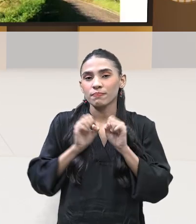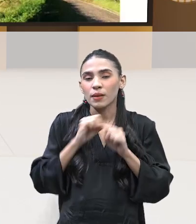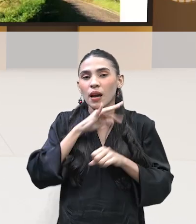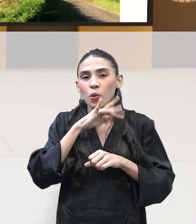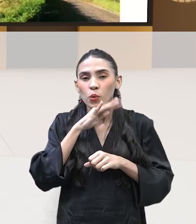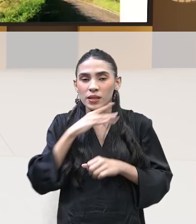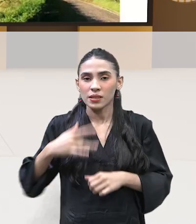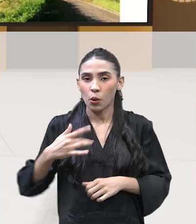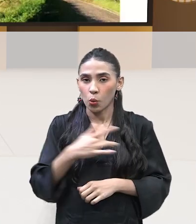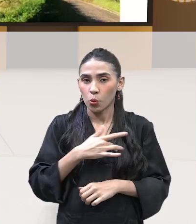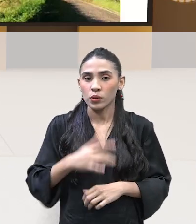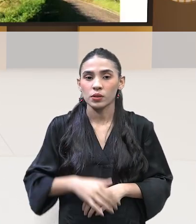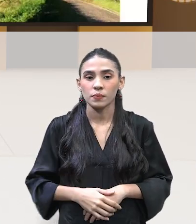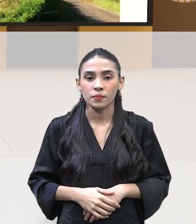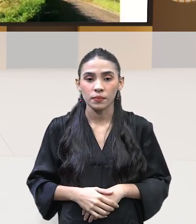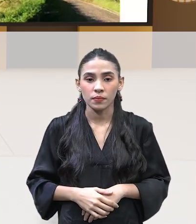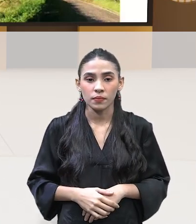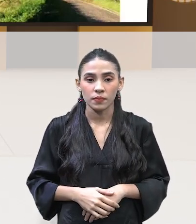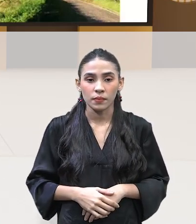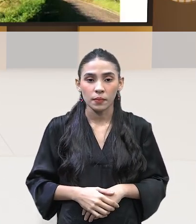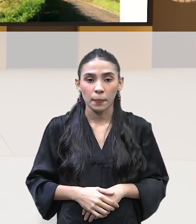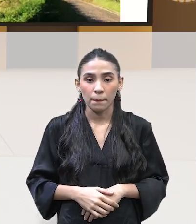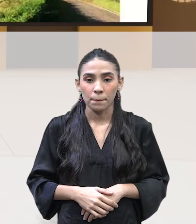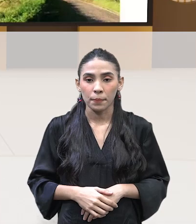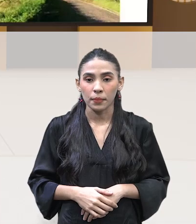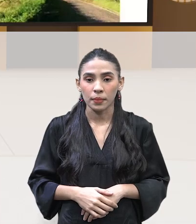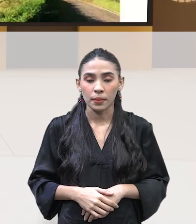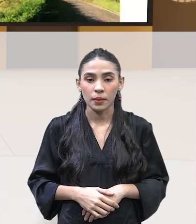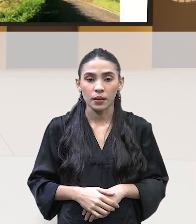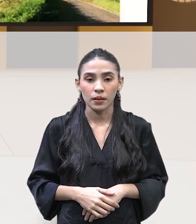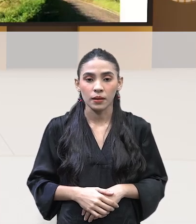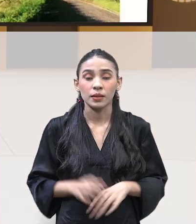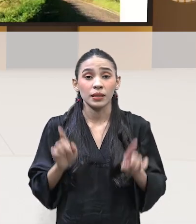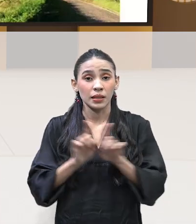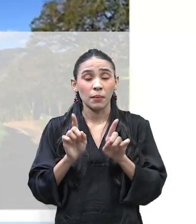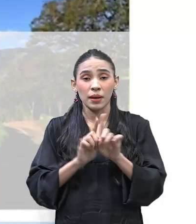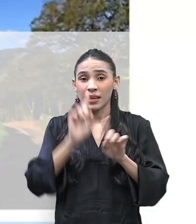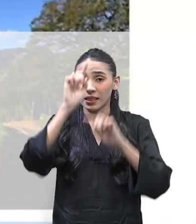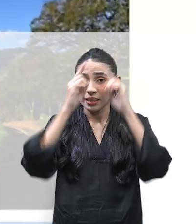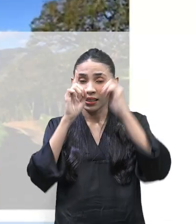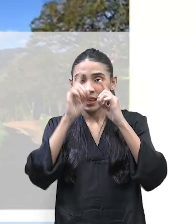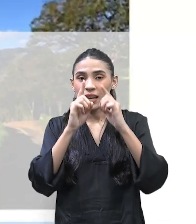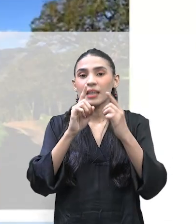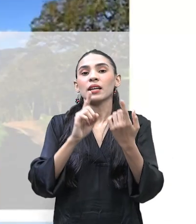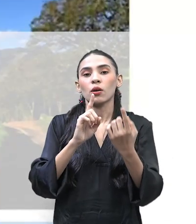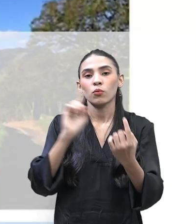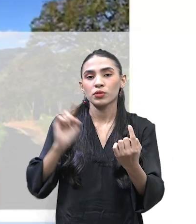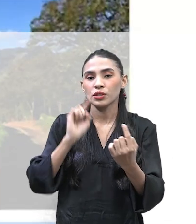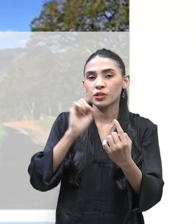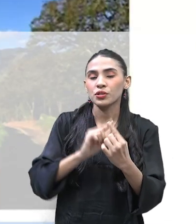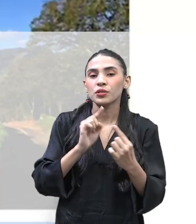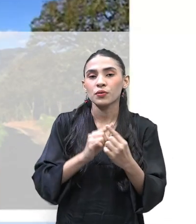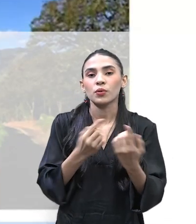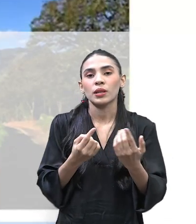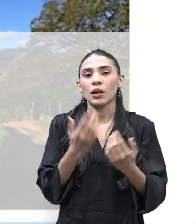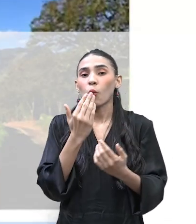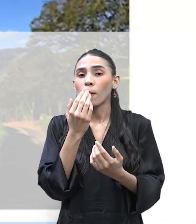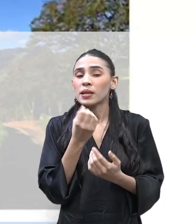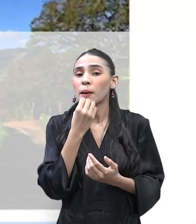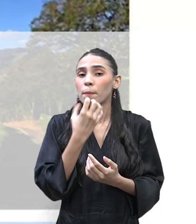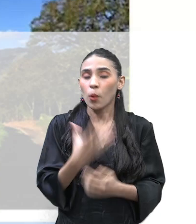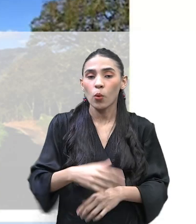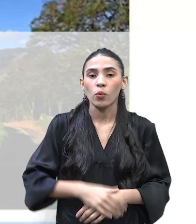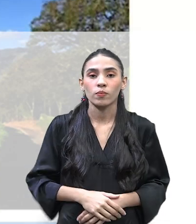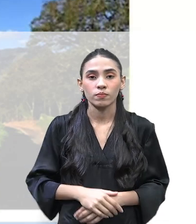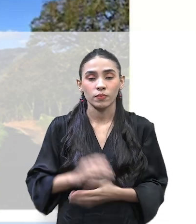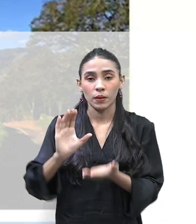E eles trabalham aqui, olha só. E uma das nossas ideias é fazer o bem através do bom. Uma parte do lucro,